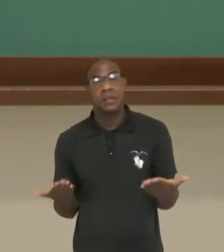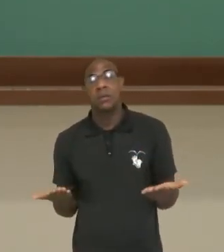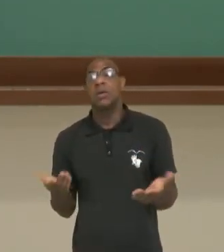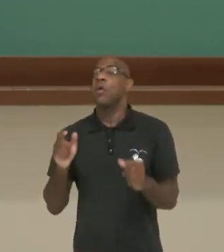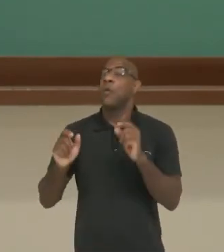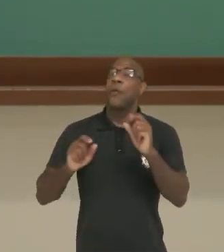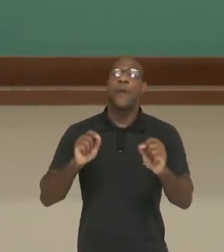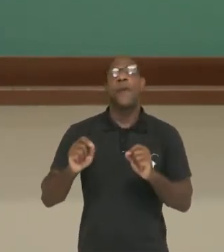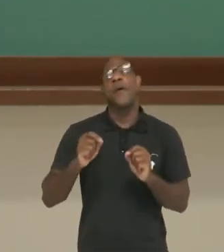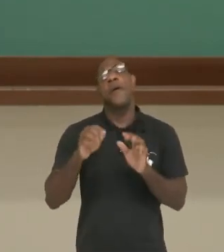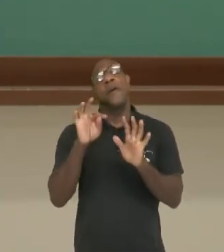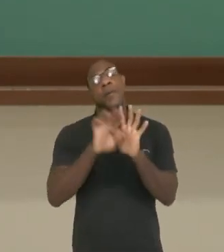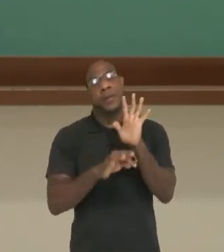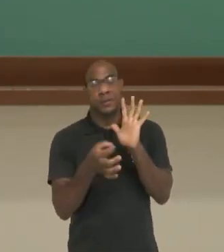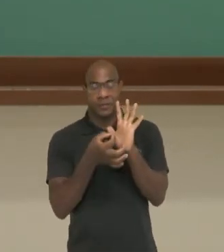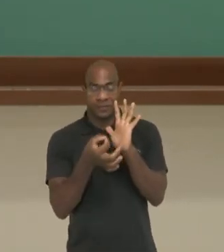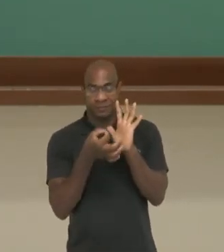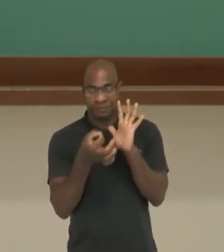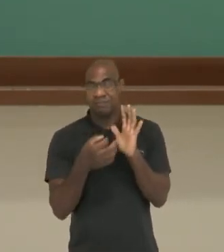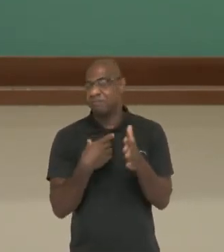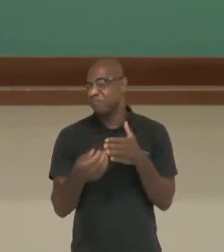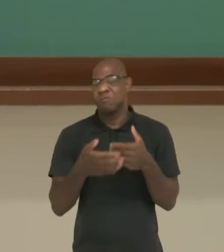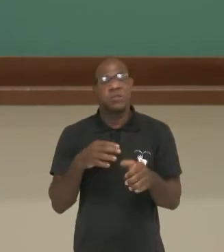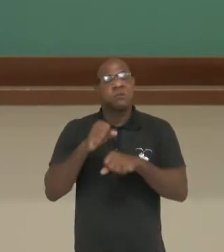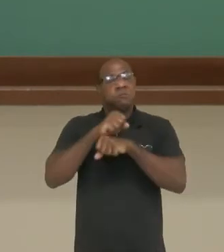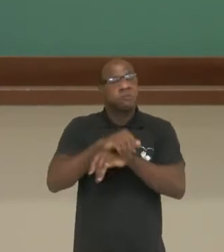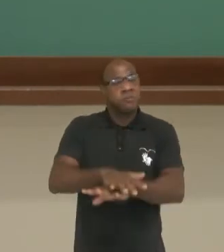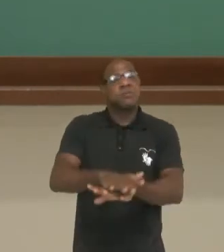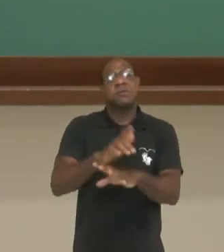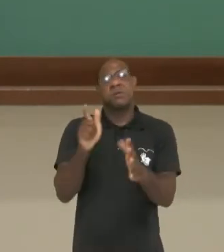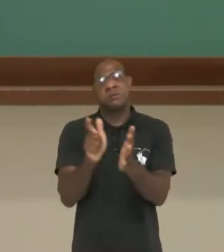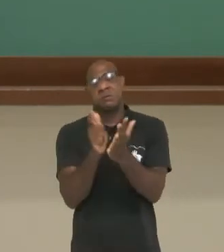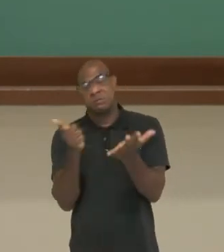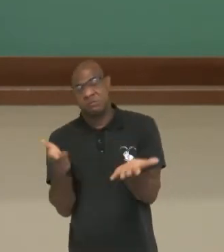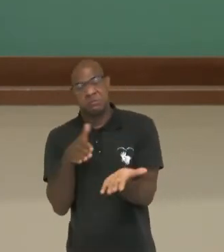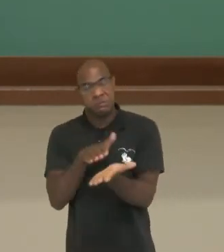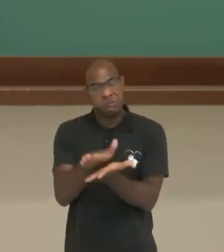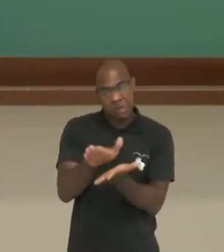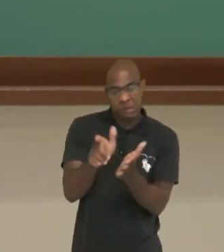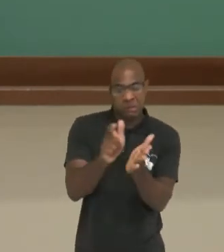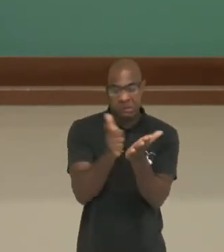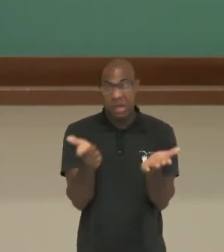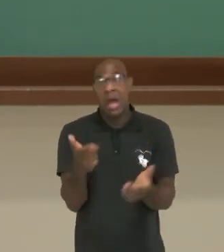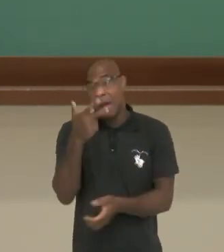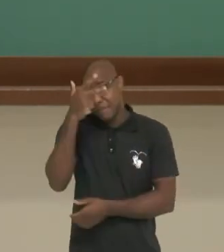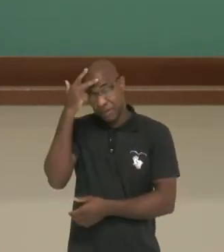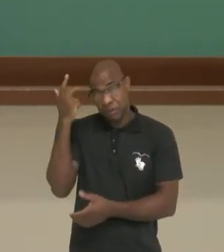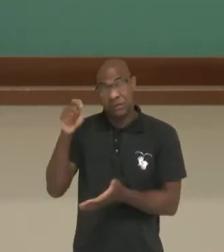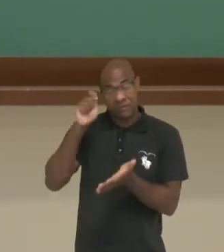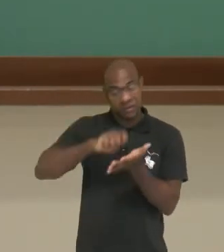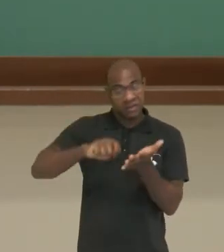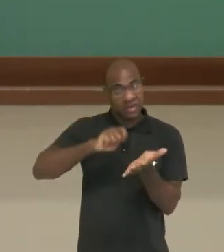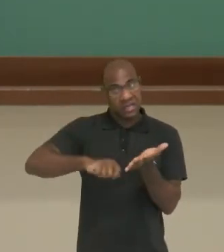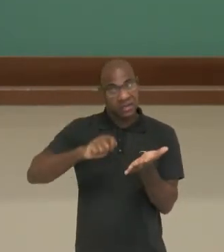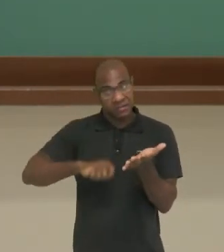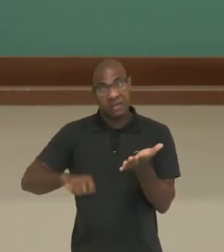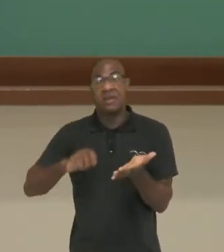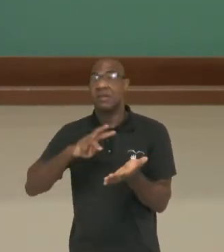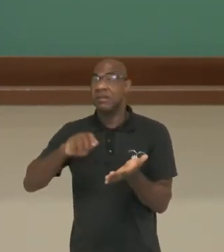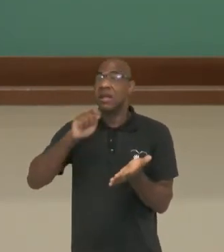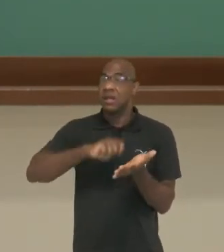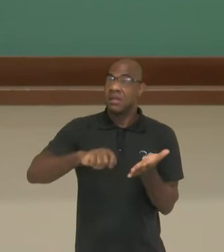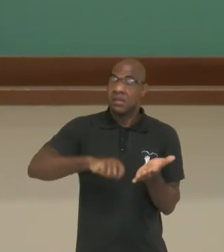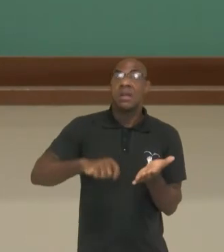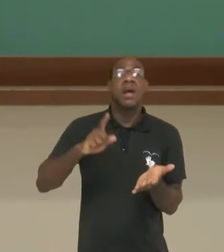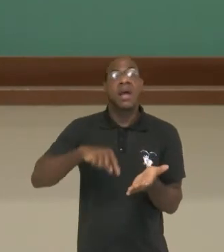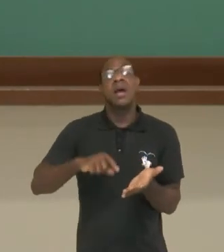de opinião, seja de uma mídia virtual, seja de uma mídia impressa, a pessoa que vai escrever, o autor do texto que vai emitir